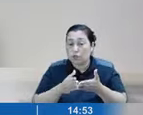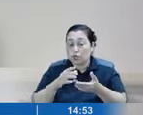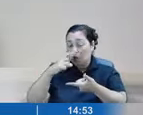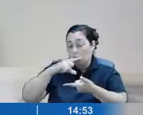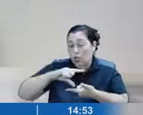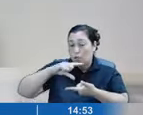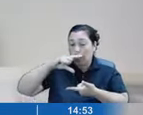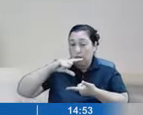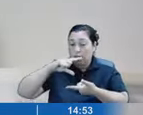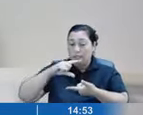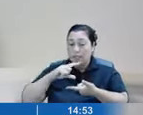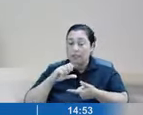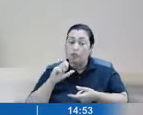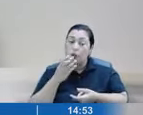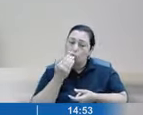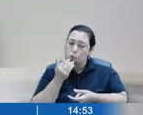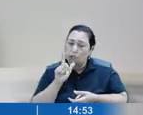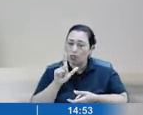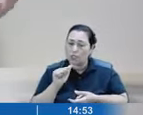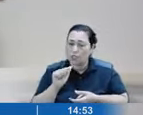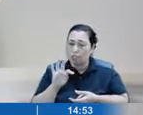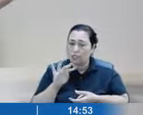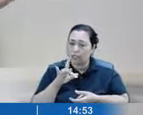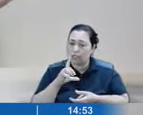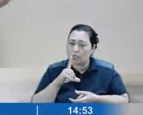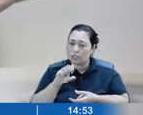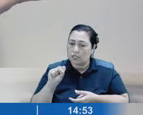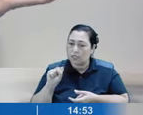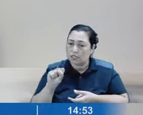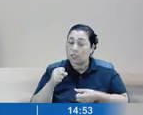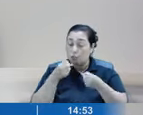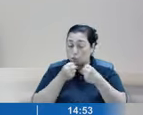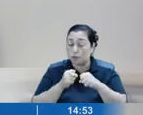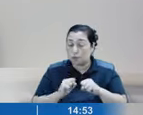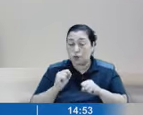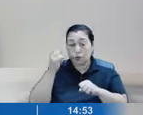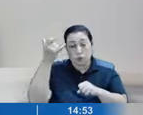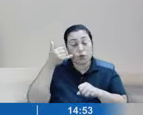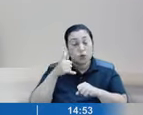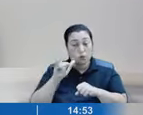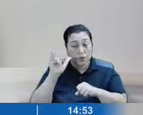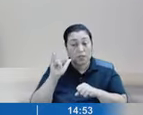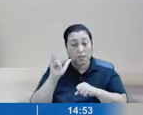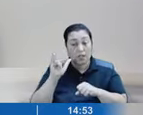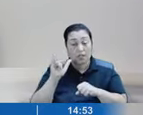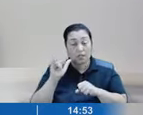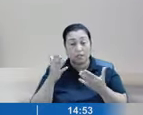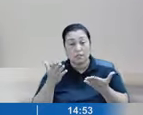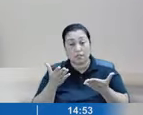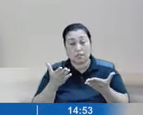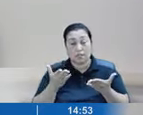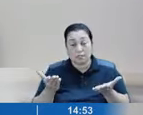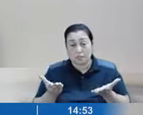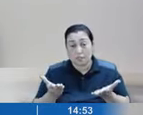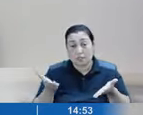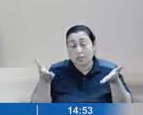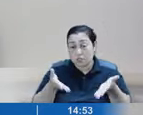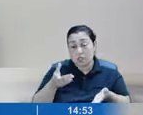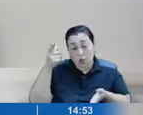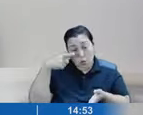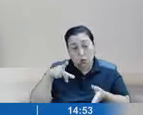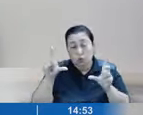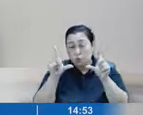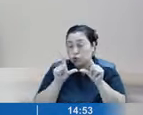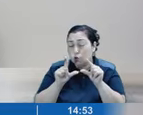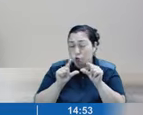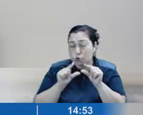enlatados, embutidos. Né? Então, isso eu realmente posso evitar, isso está no meu alcance. Né? E aí a gente já consegue